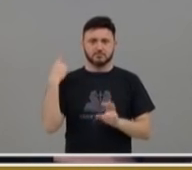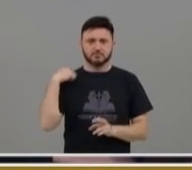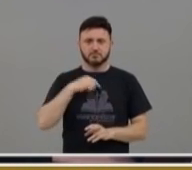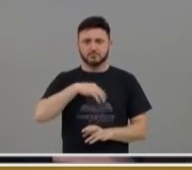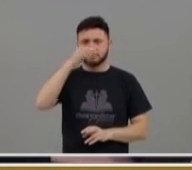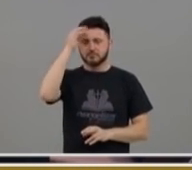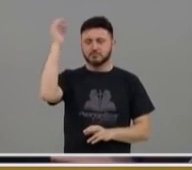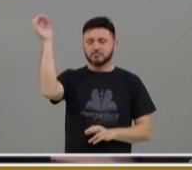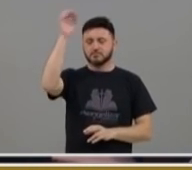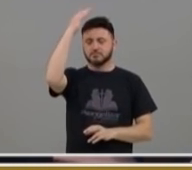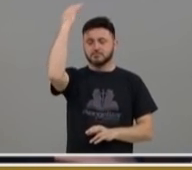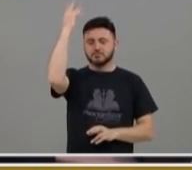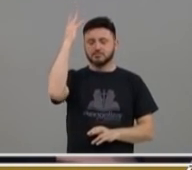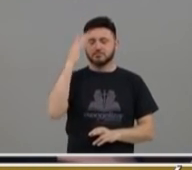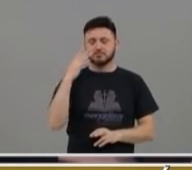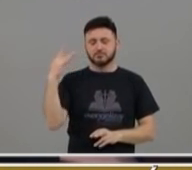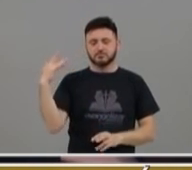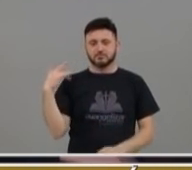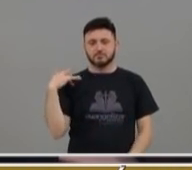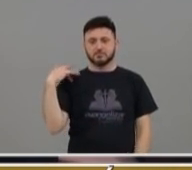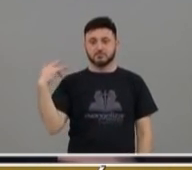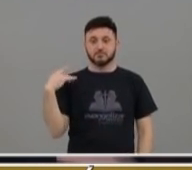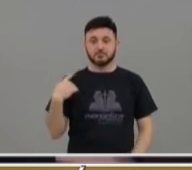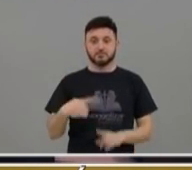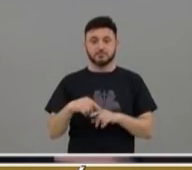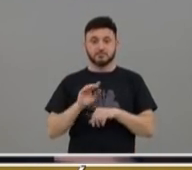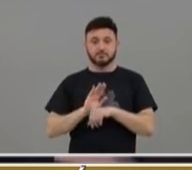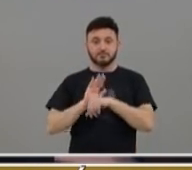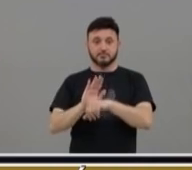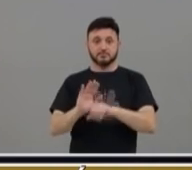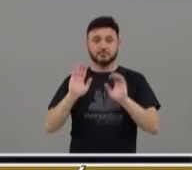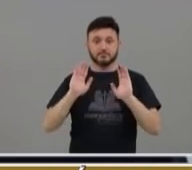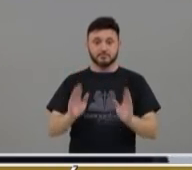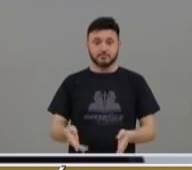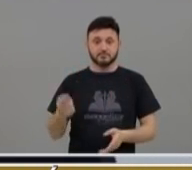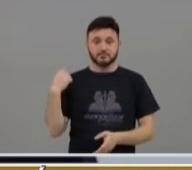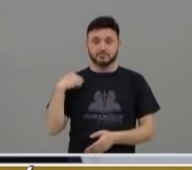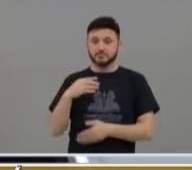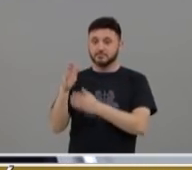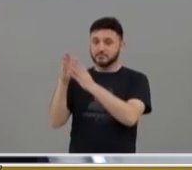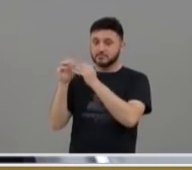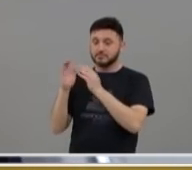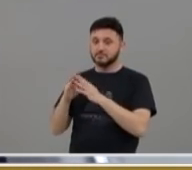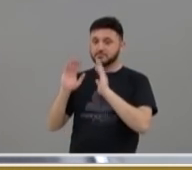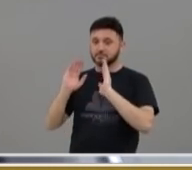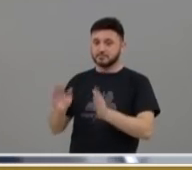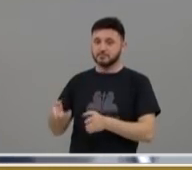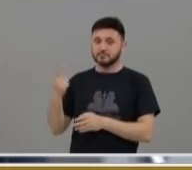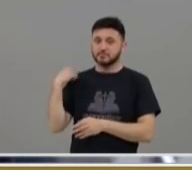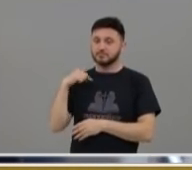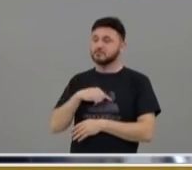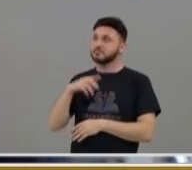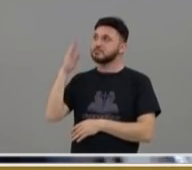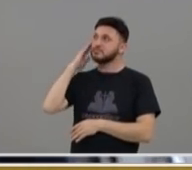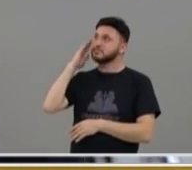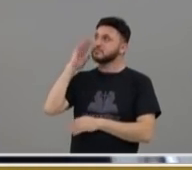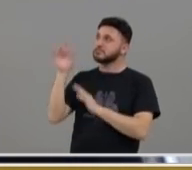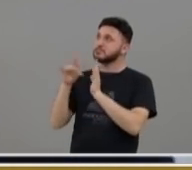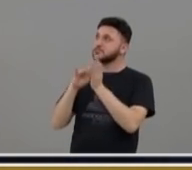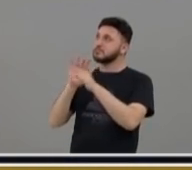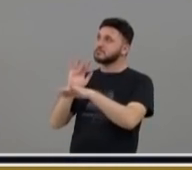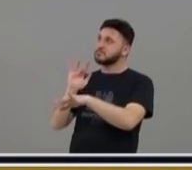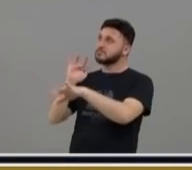Deus te tocar. Ele está te ajudando já. E você está pedindo isso. Só deixa o Senhor tocar. E